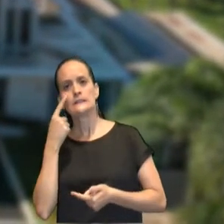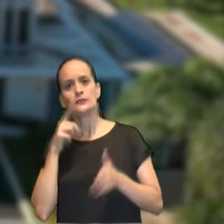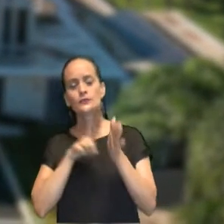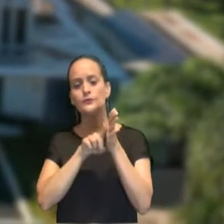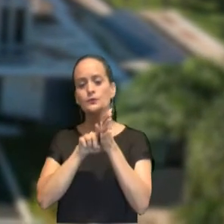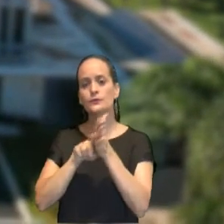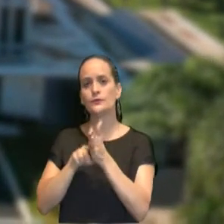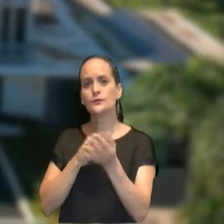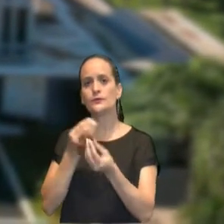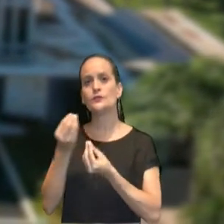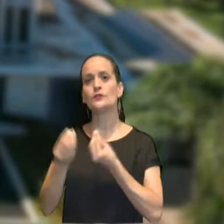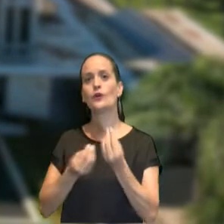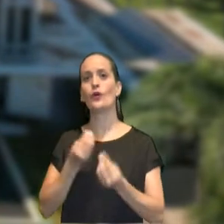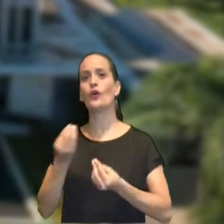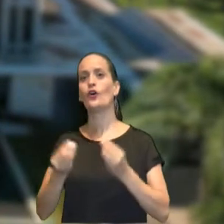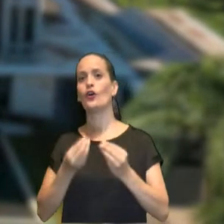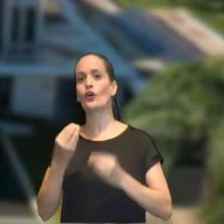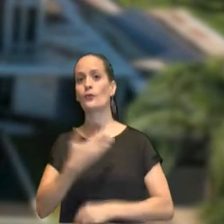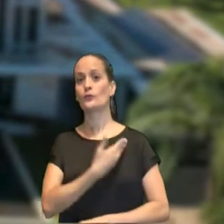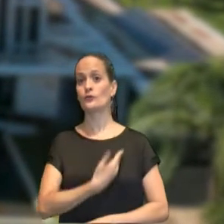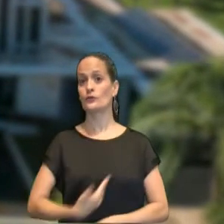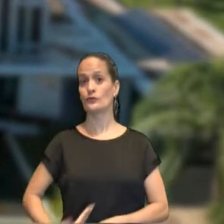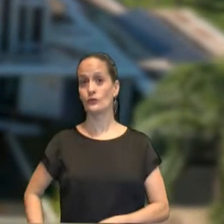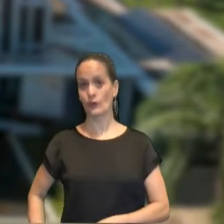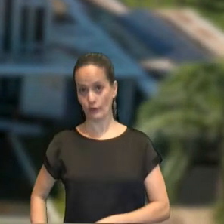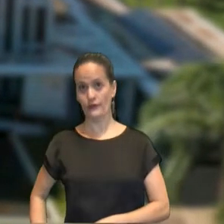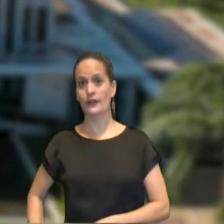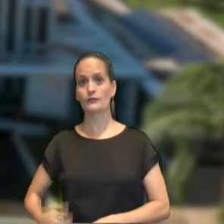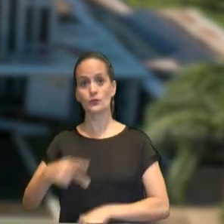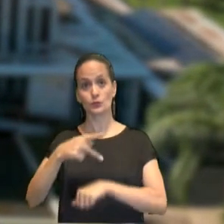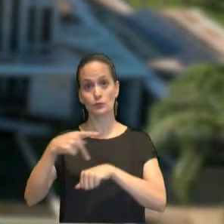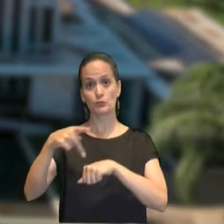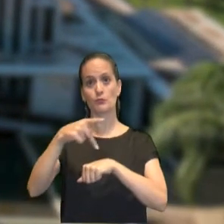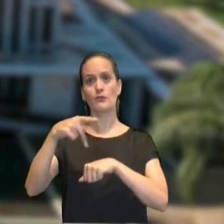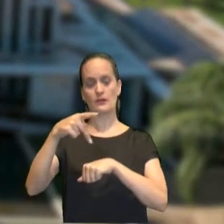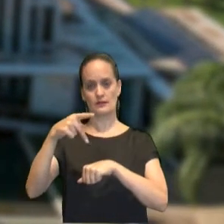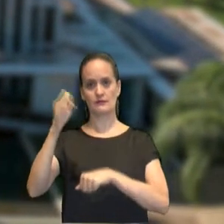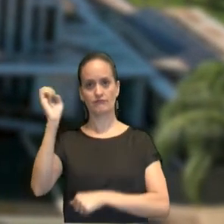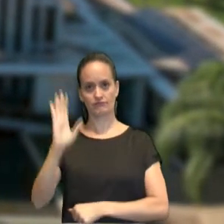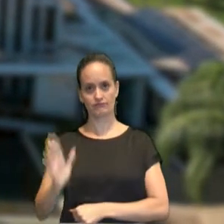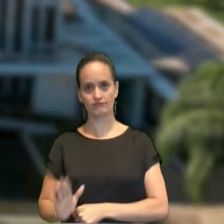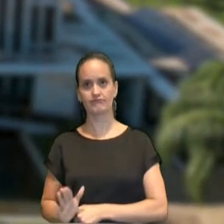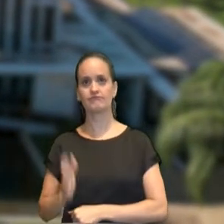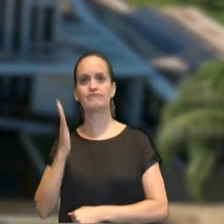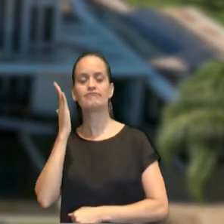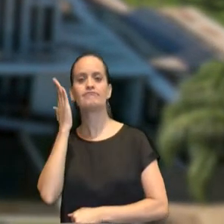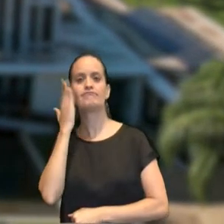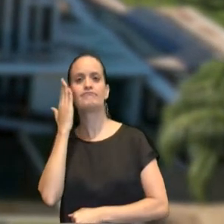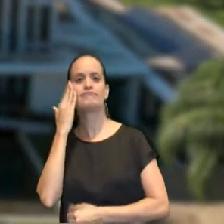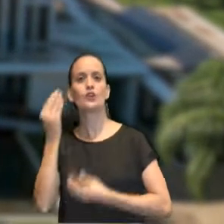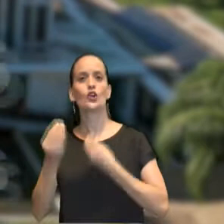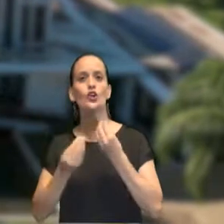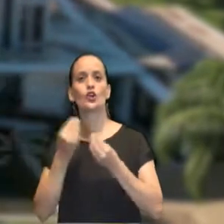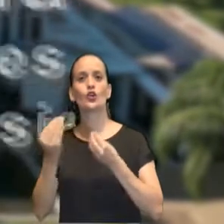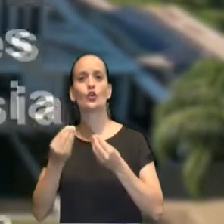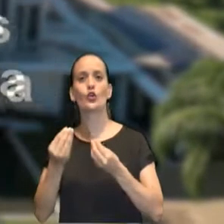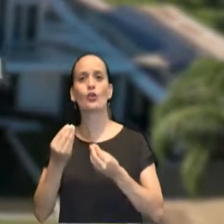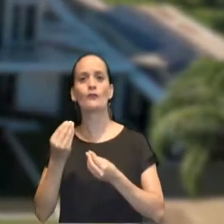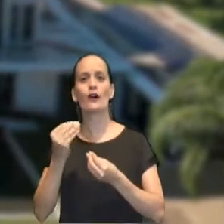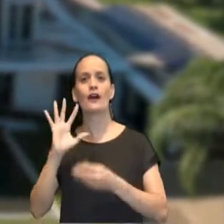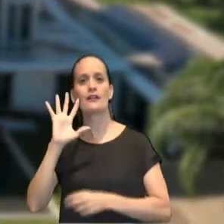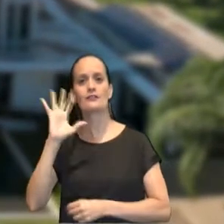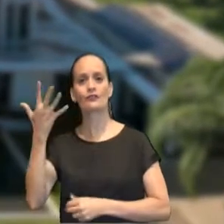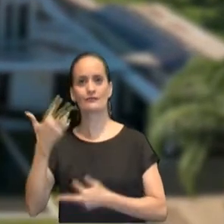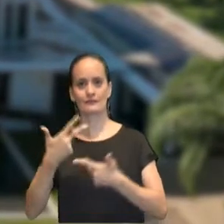e orientações das autoridades de nosso país, definindo ações a serem adotadas.